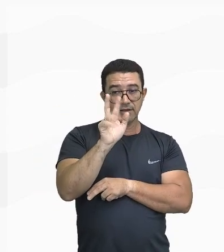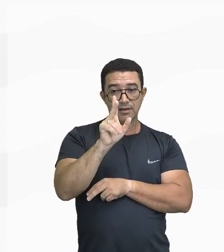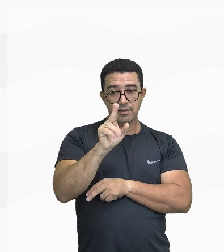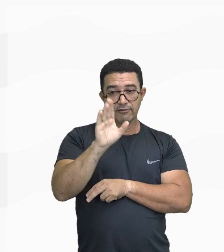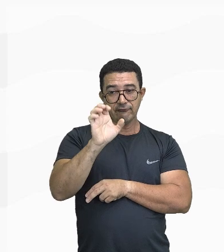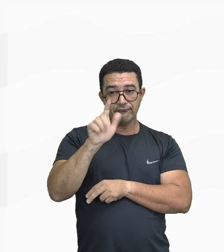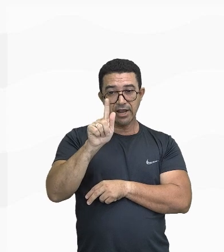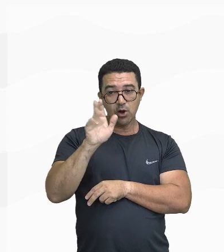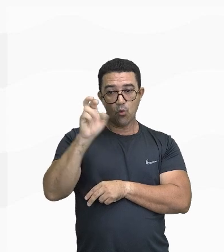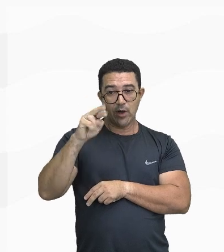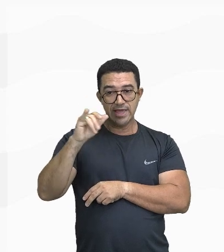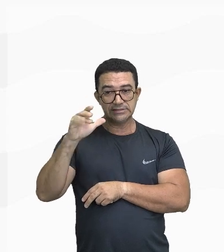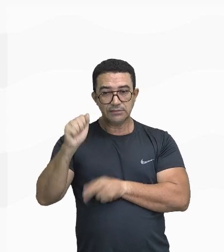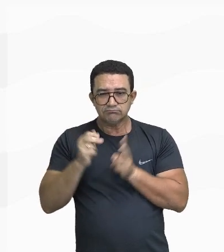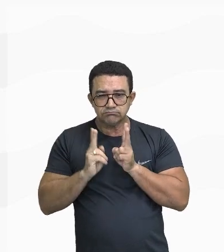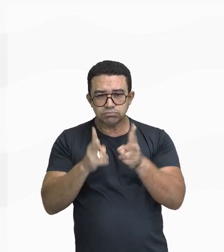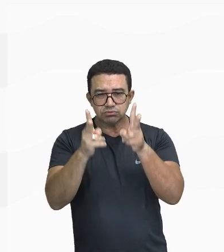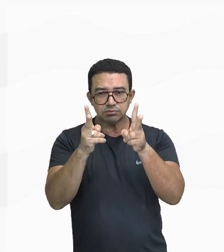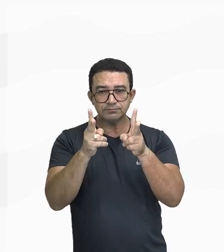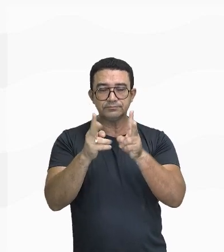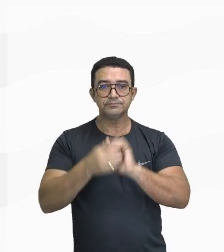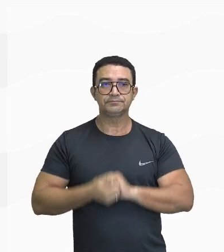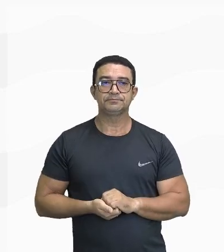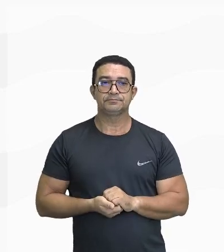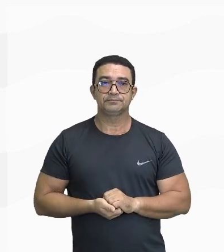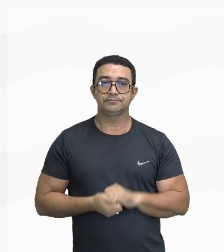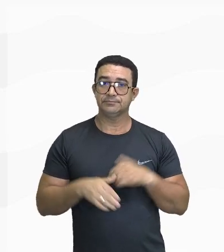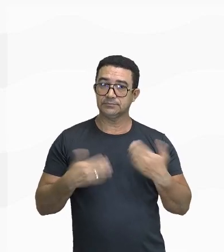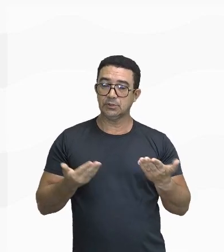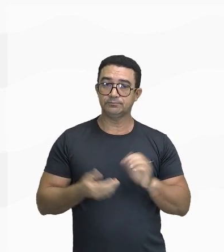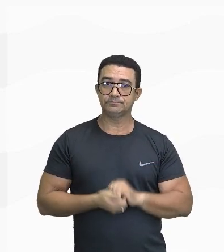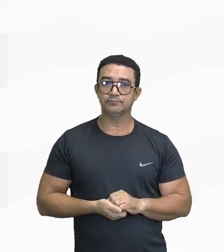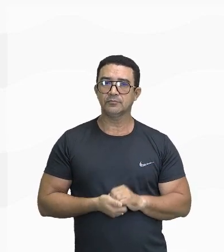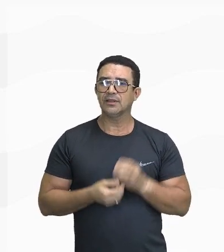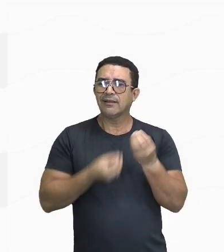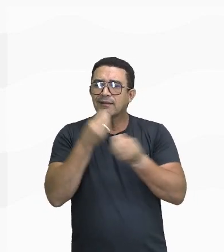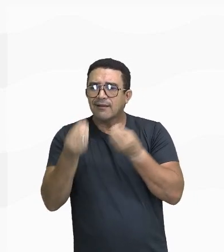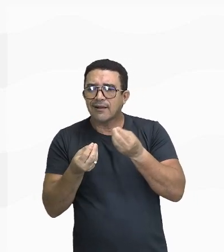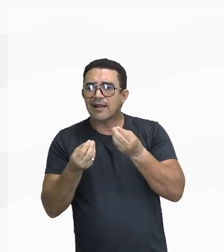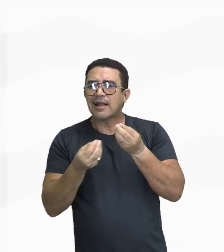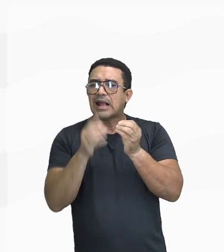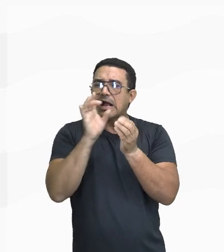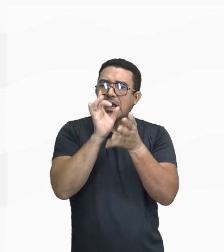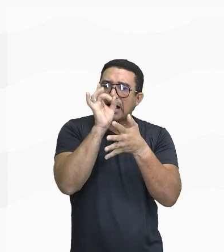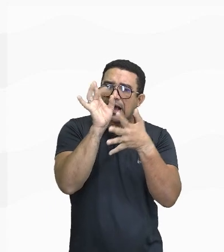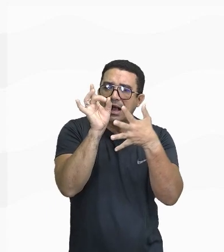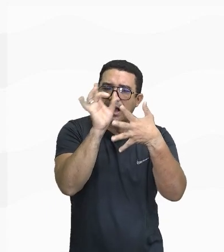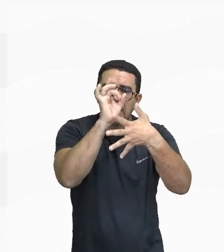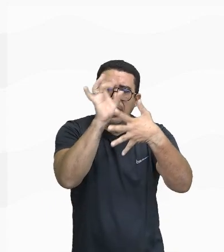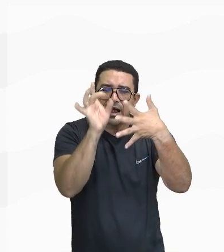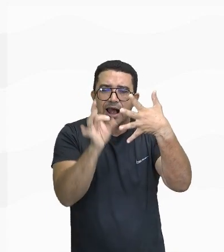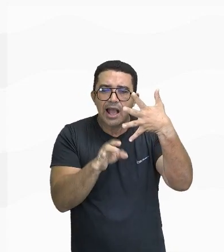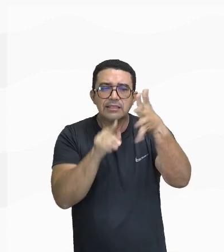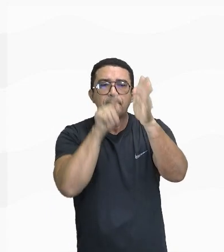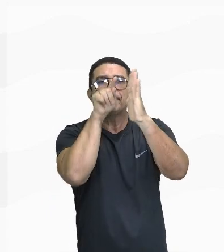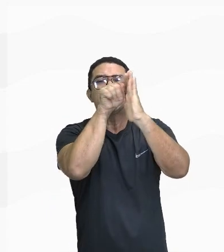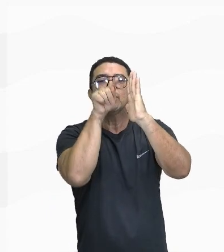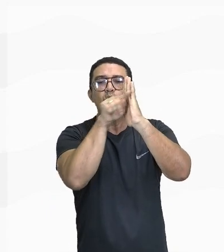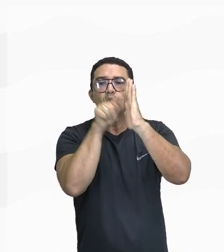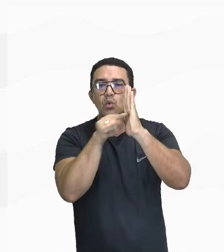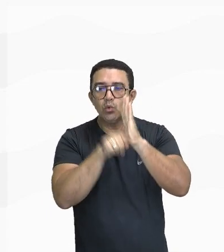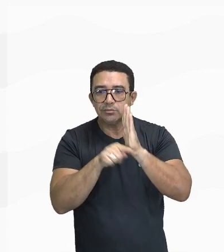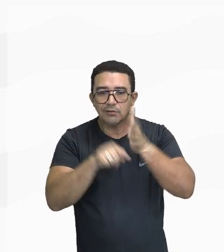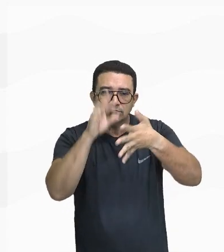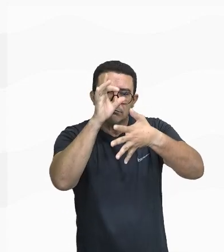essas tabelas de frequência. Vamos observar, para cada variável estudada, que são várias,